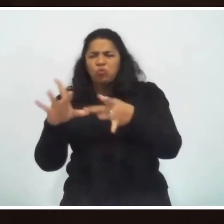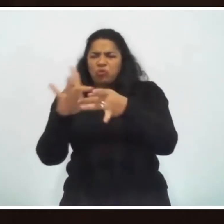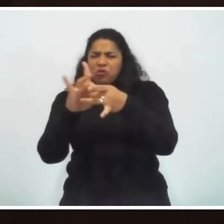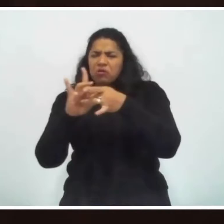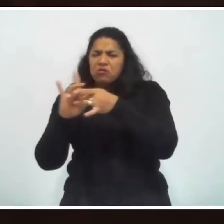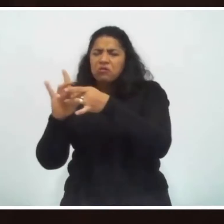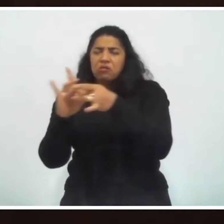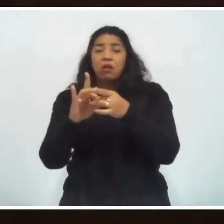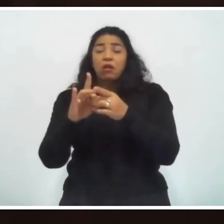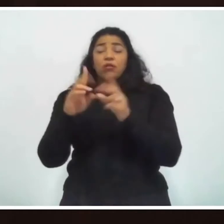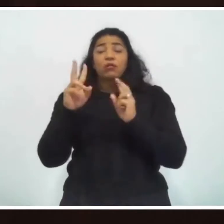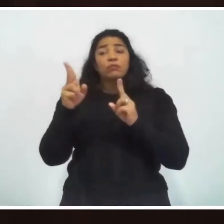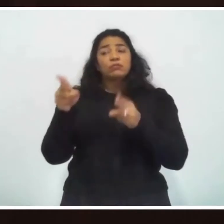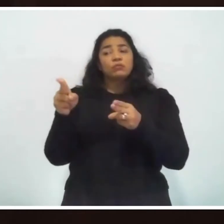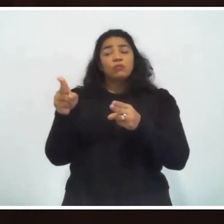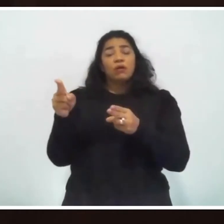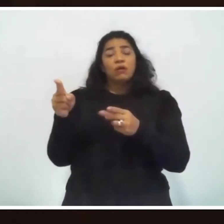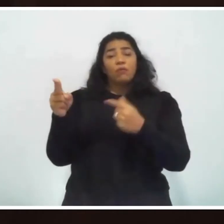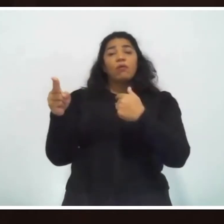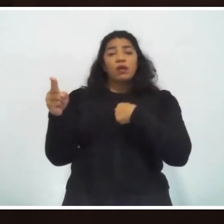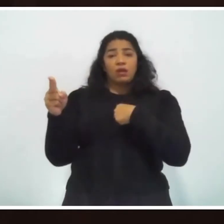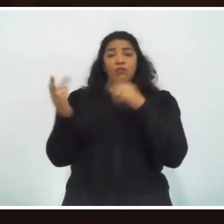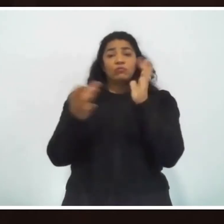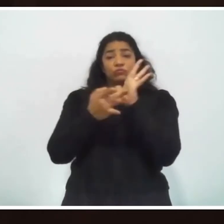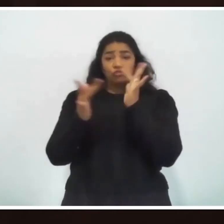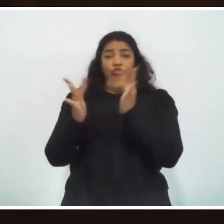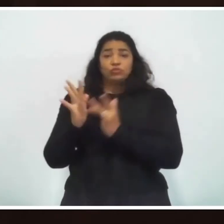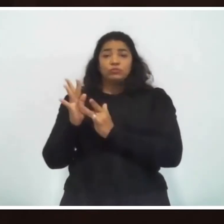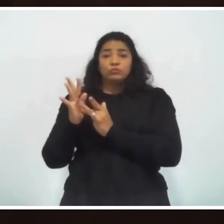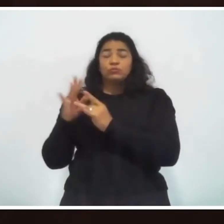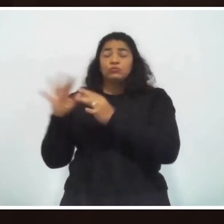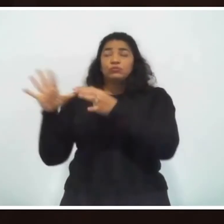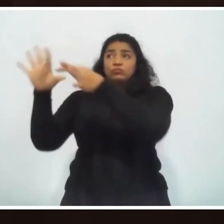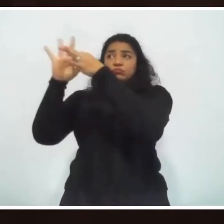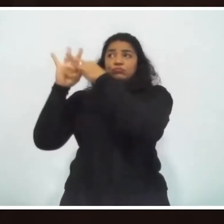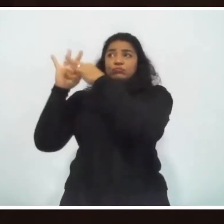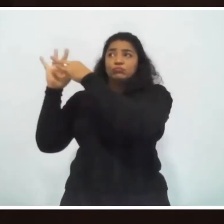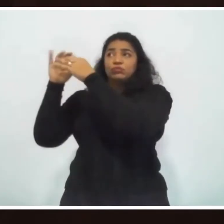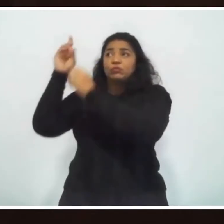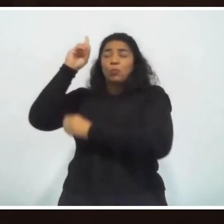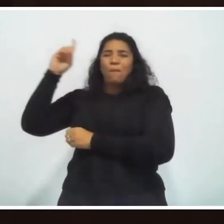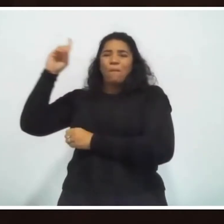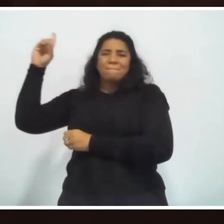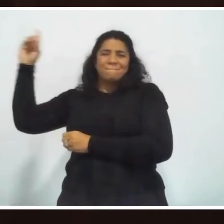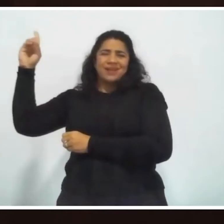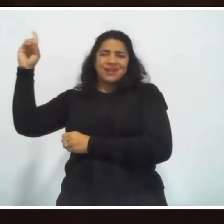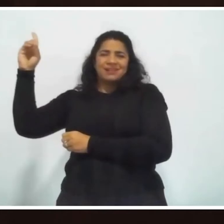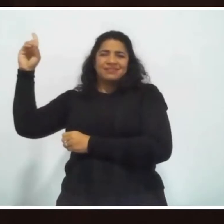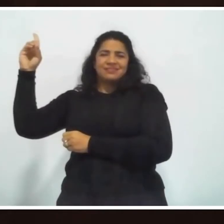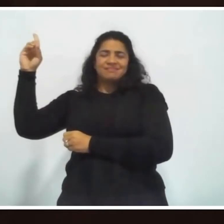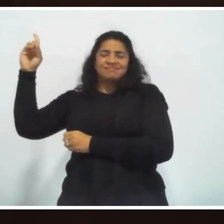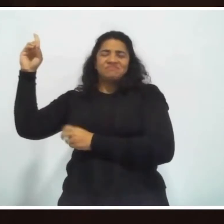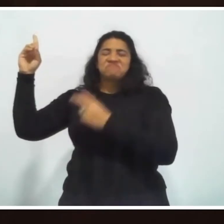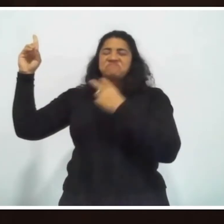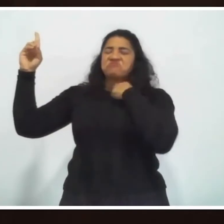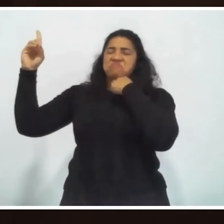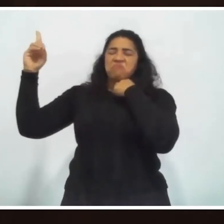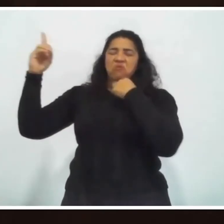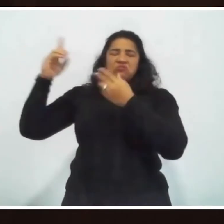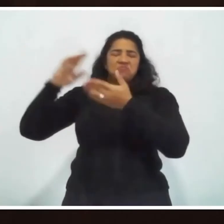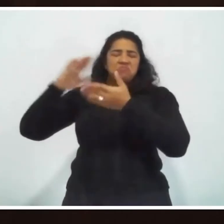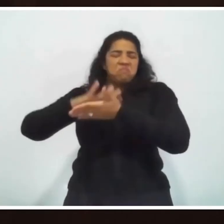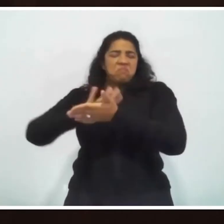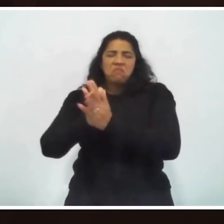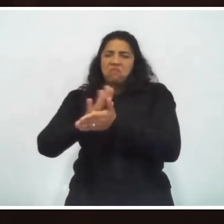é indivisível. Essa unidade é indestrutível. Essa unidade é indissolúvel. Por isso, quando eu